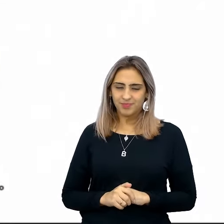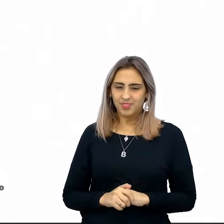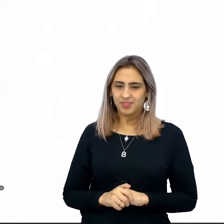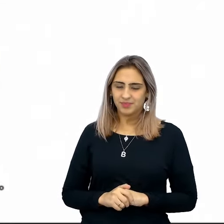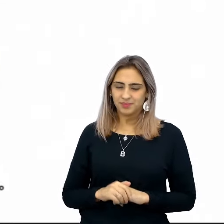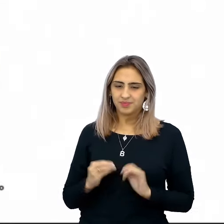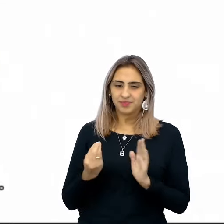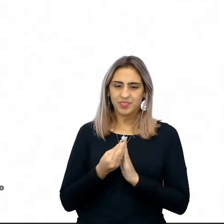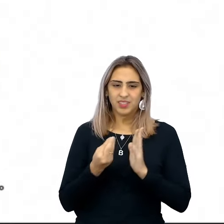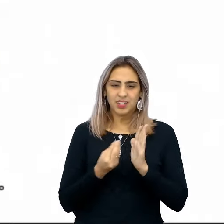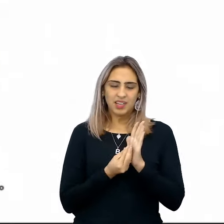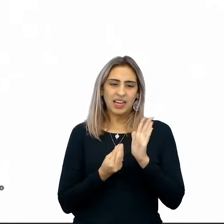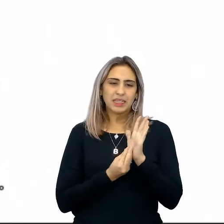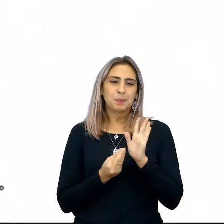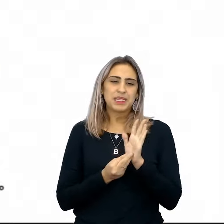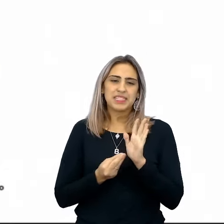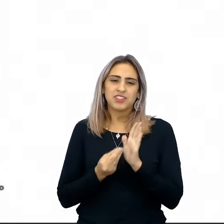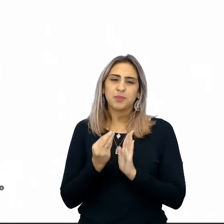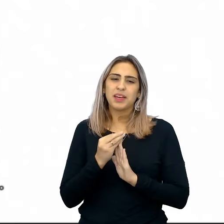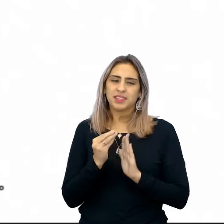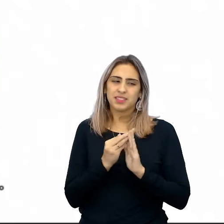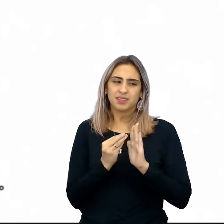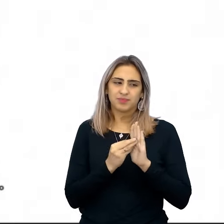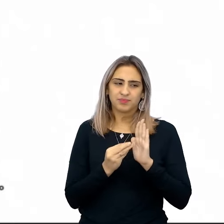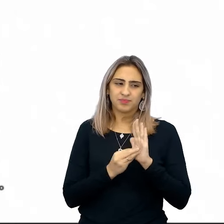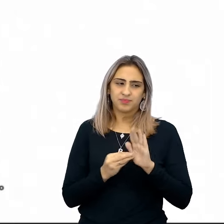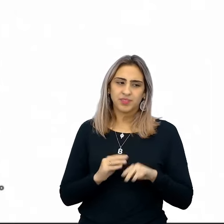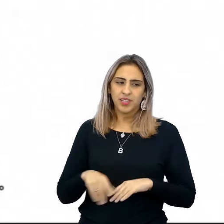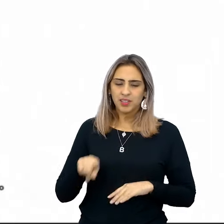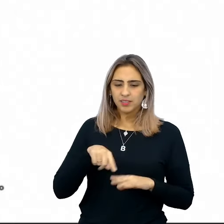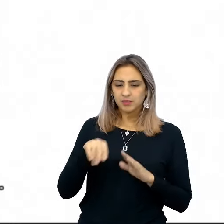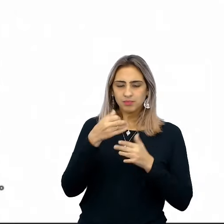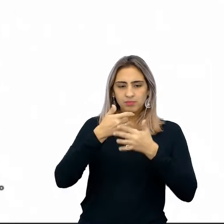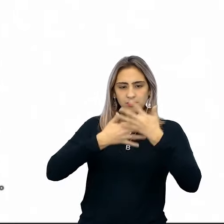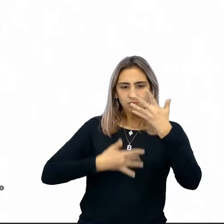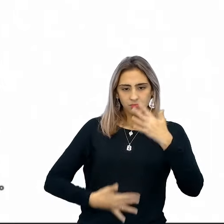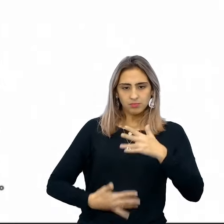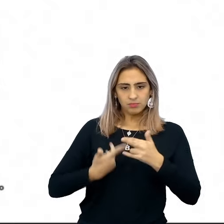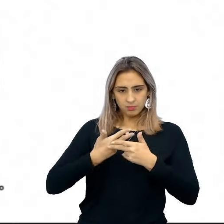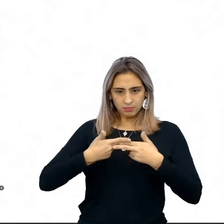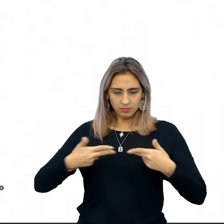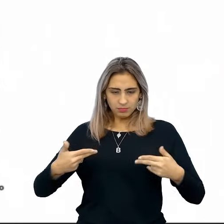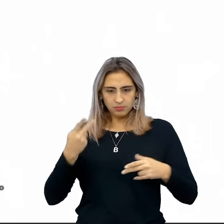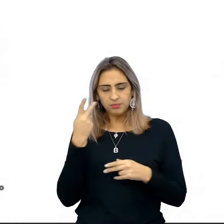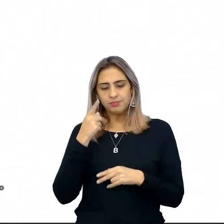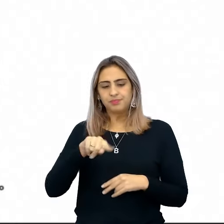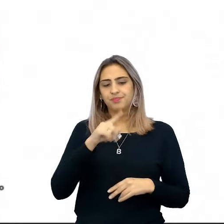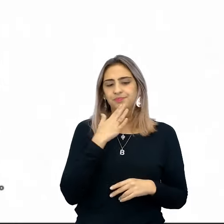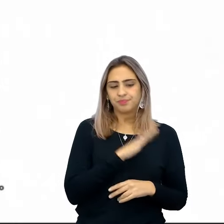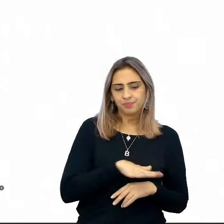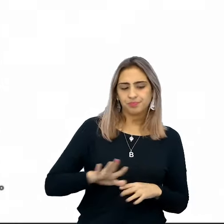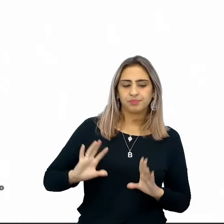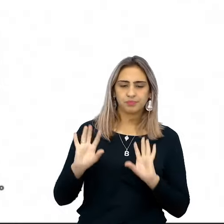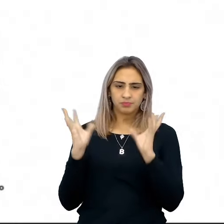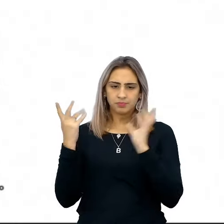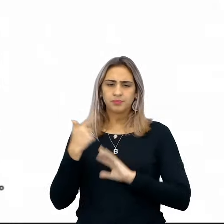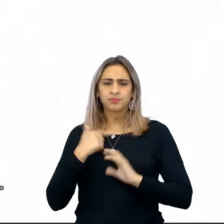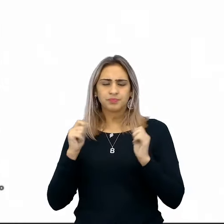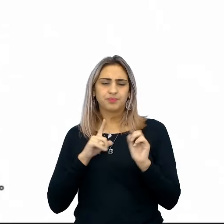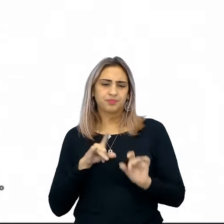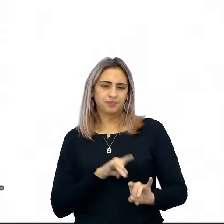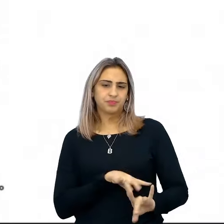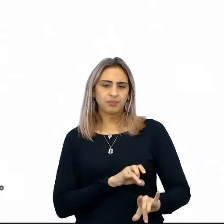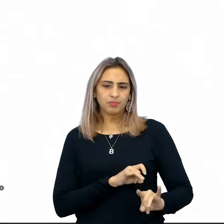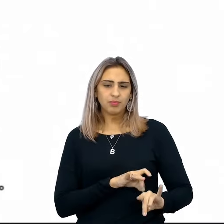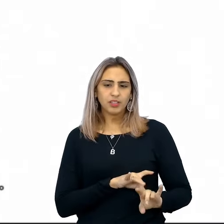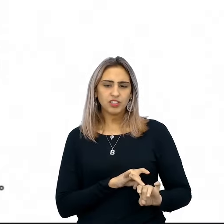de continha, né? Não adianta você encher a lousa de operações, né, para as crianças resolverem, porque elas vão ter a técnica, né?